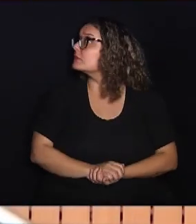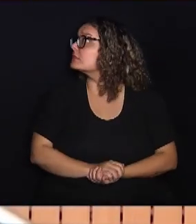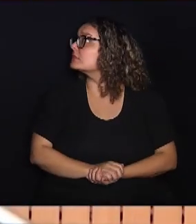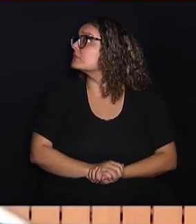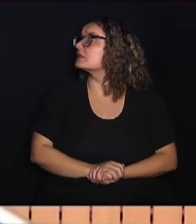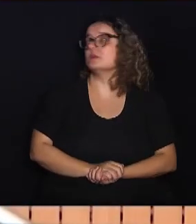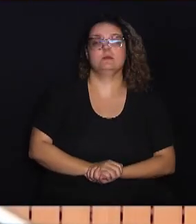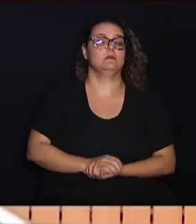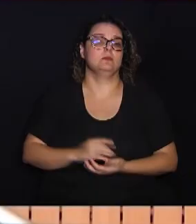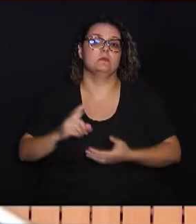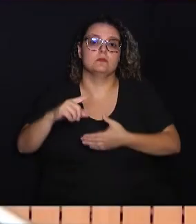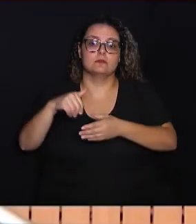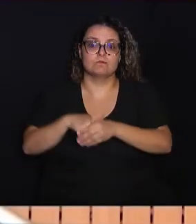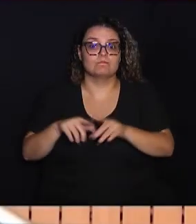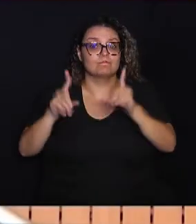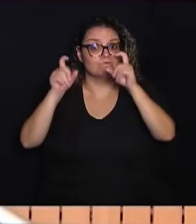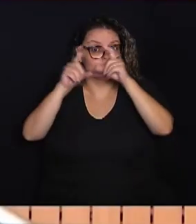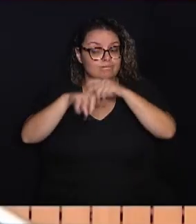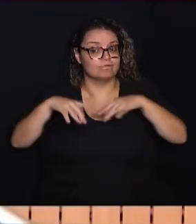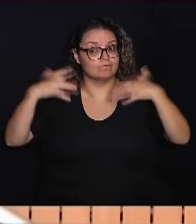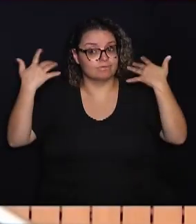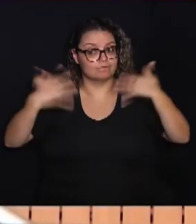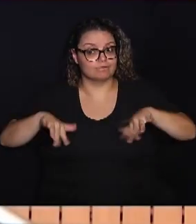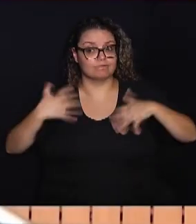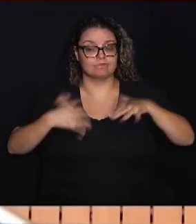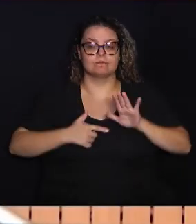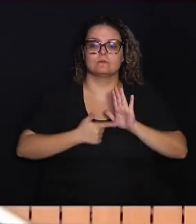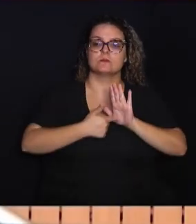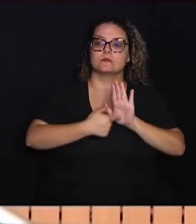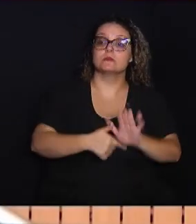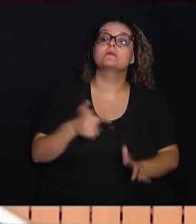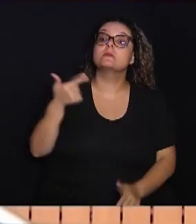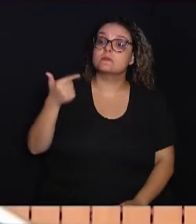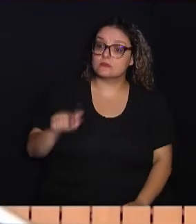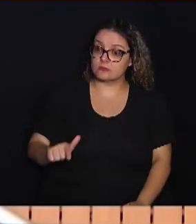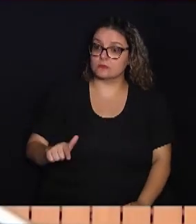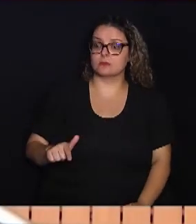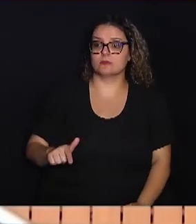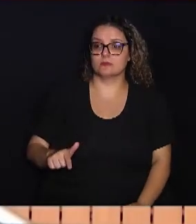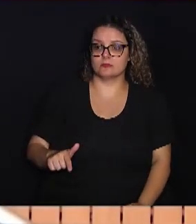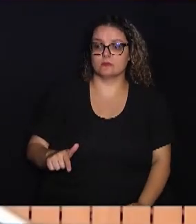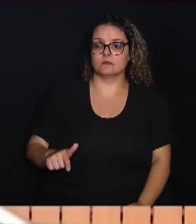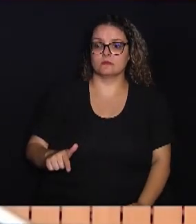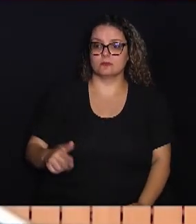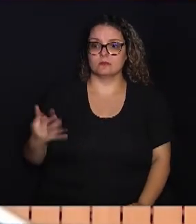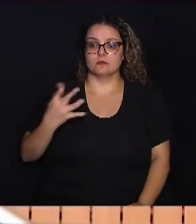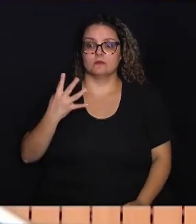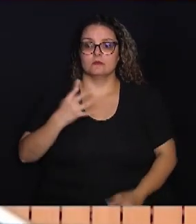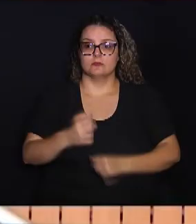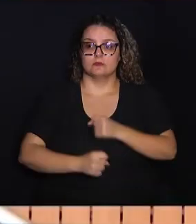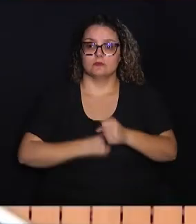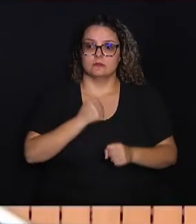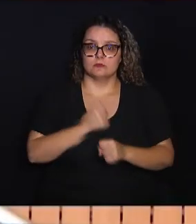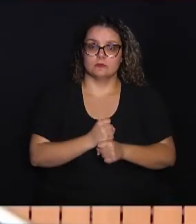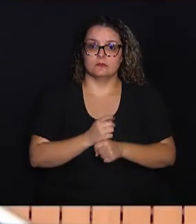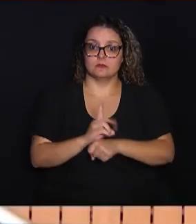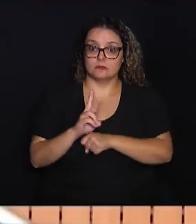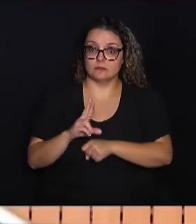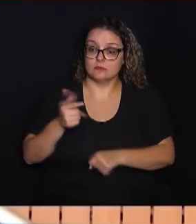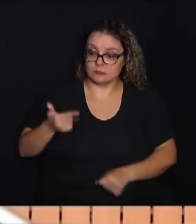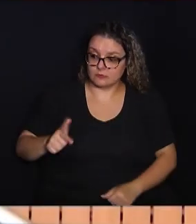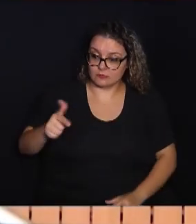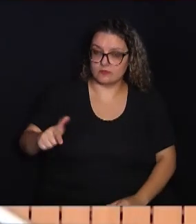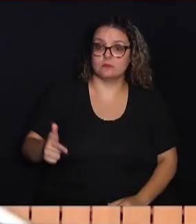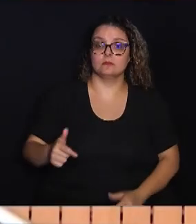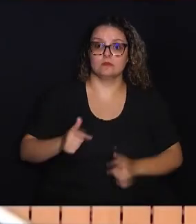eleição muito difícil mas que mostra Mais Uma Vez pelo quarto ano Doutor consecutivo que nós